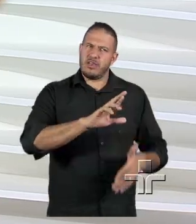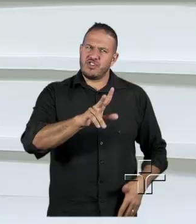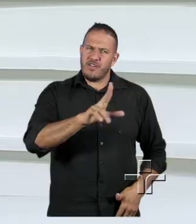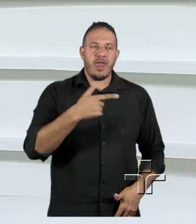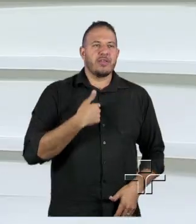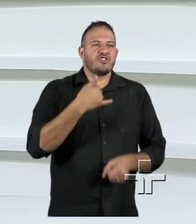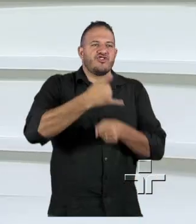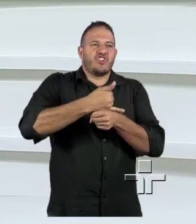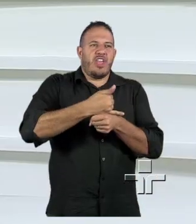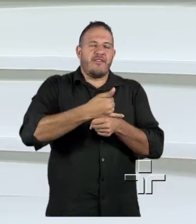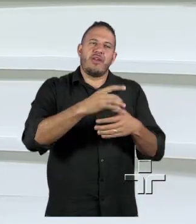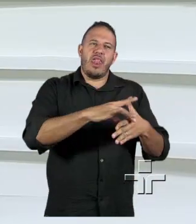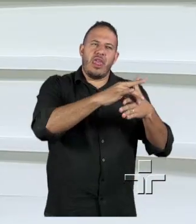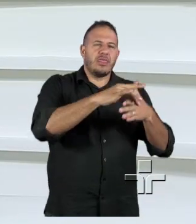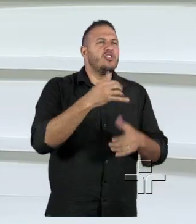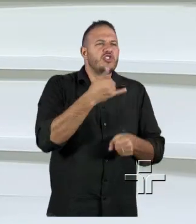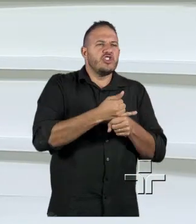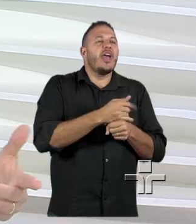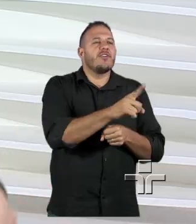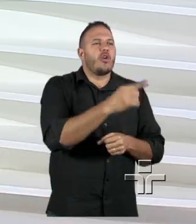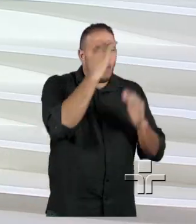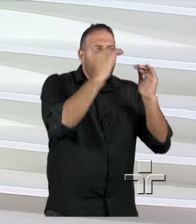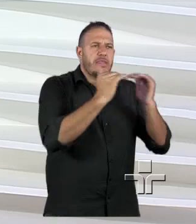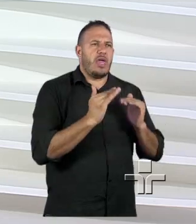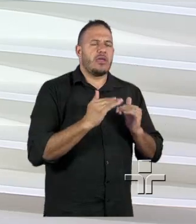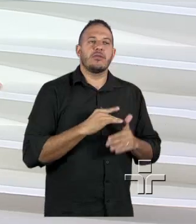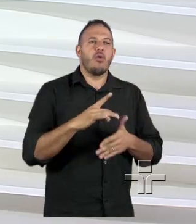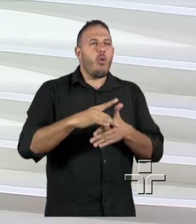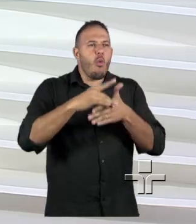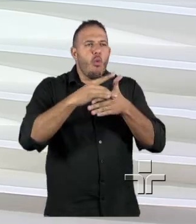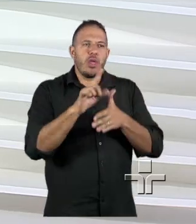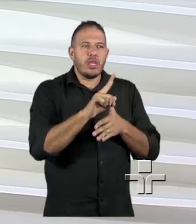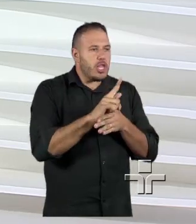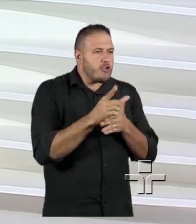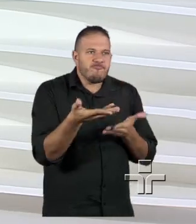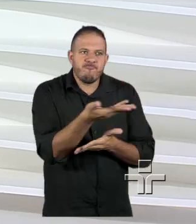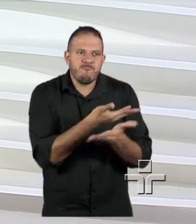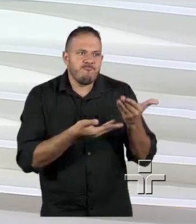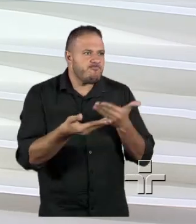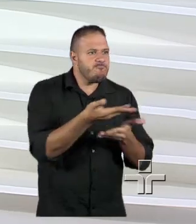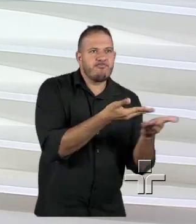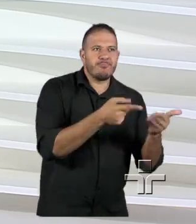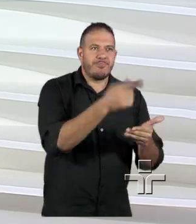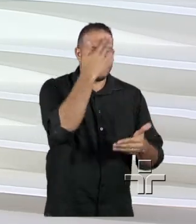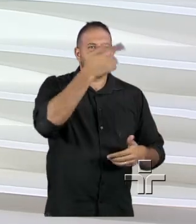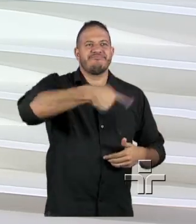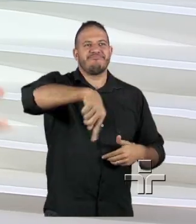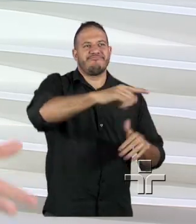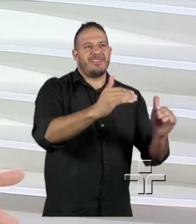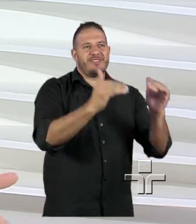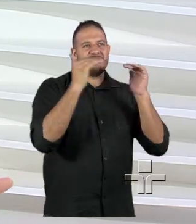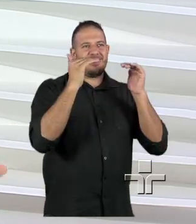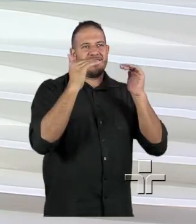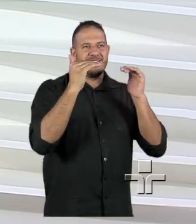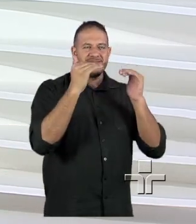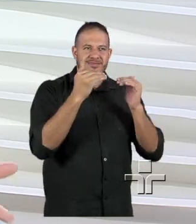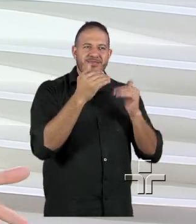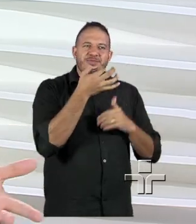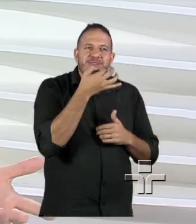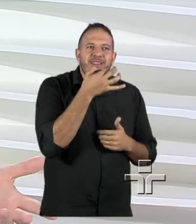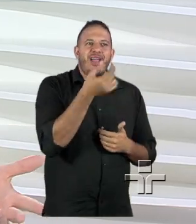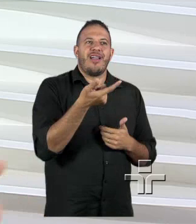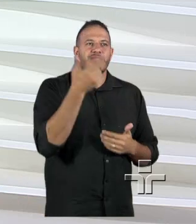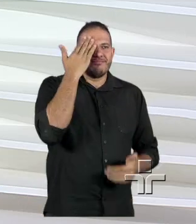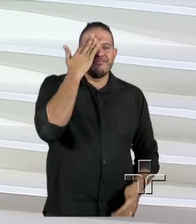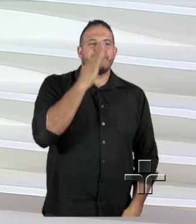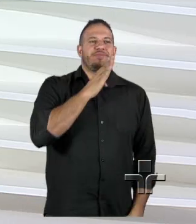ser o chefe do líder. O chefe faz o que eu estou mandando. O líder é quem divide, é quem é respeitado pela opinião e pela senioridade, pelo